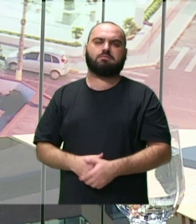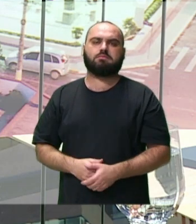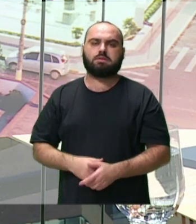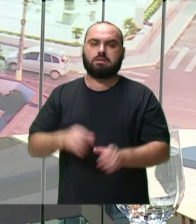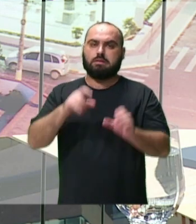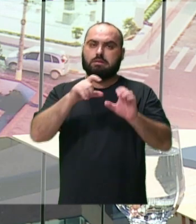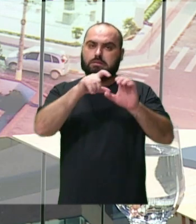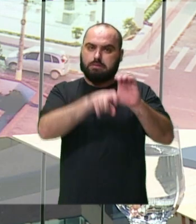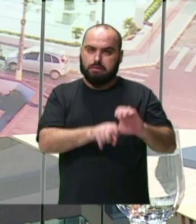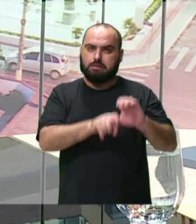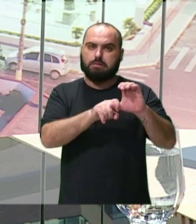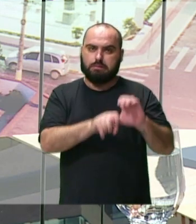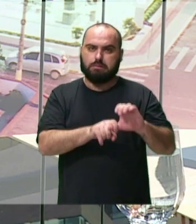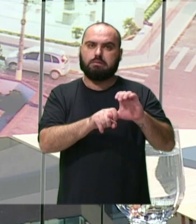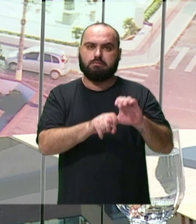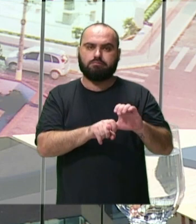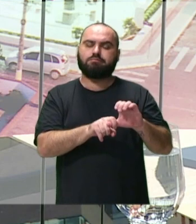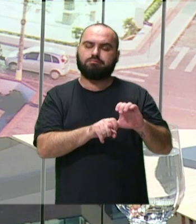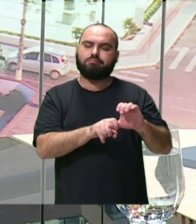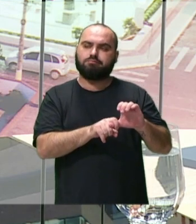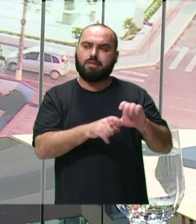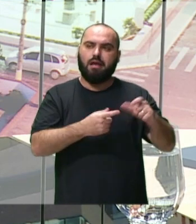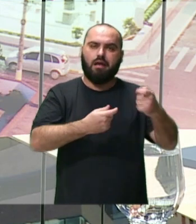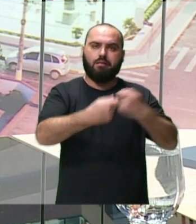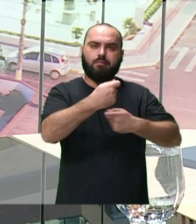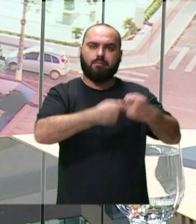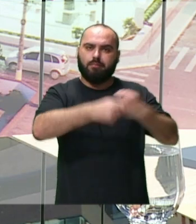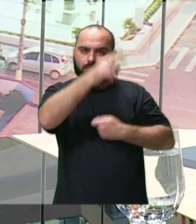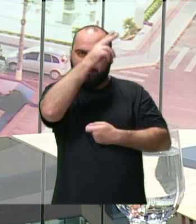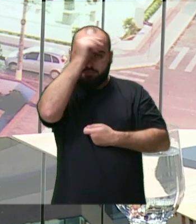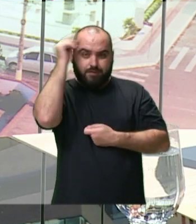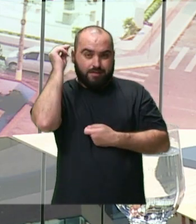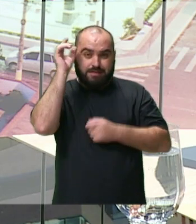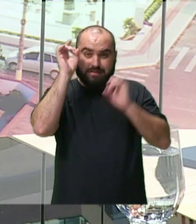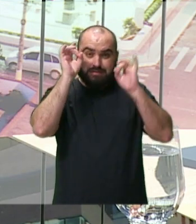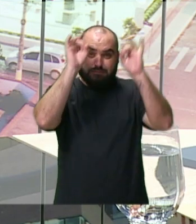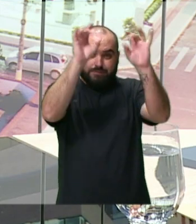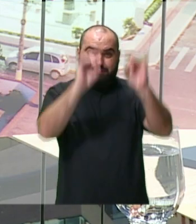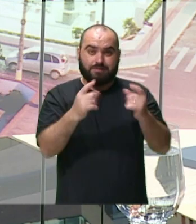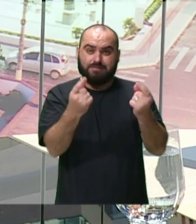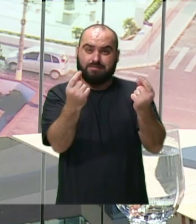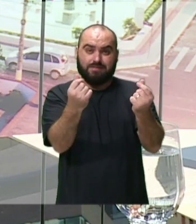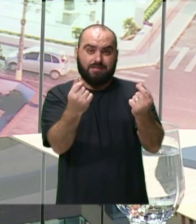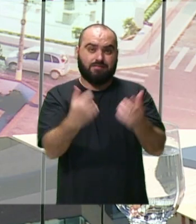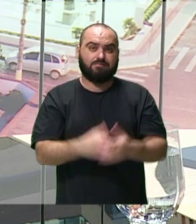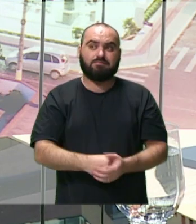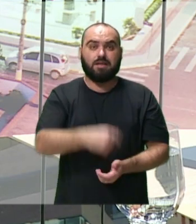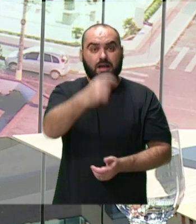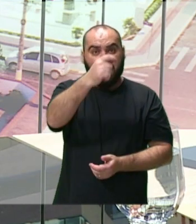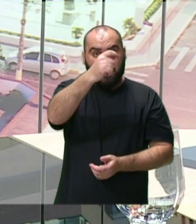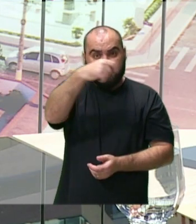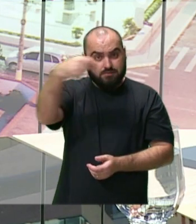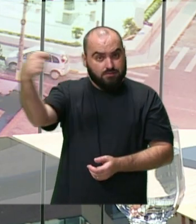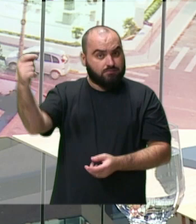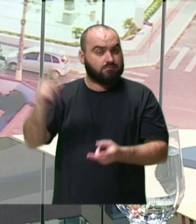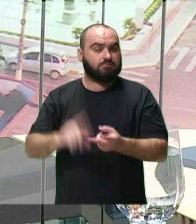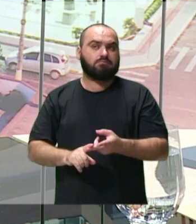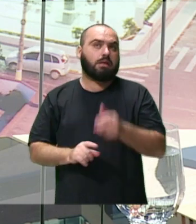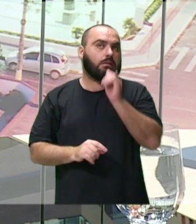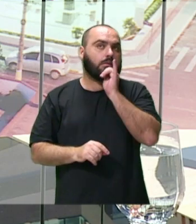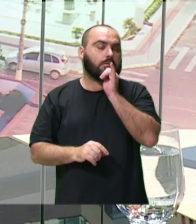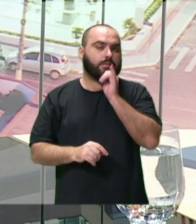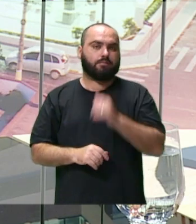dependentes de toda a administração pública, especialmente dependentes financeiramente. São associações, vamos dar um